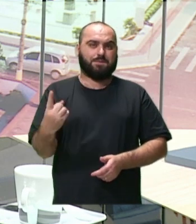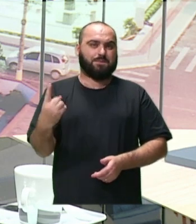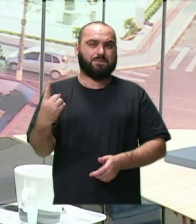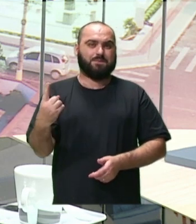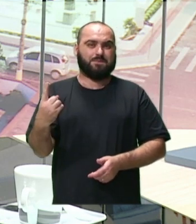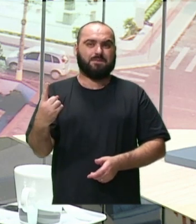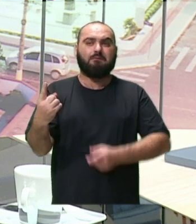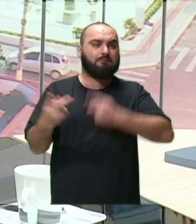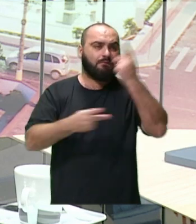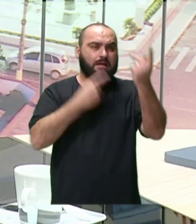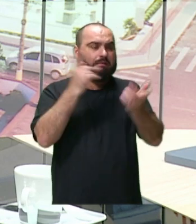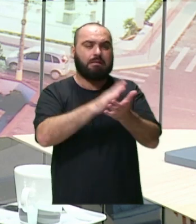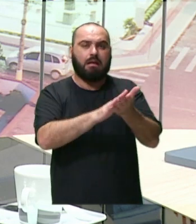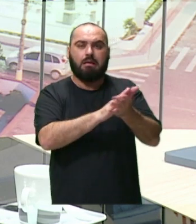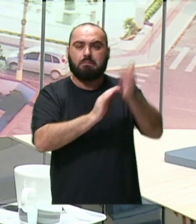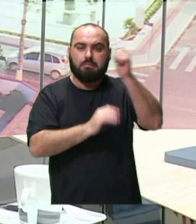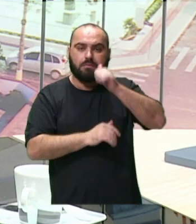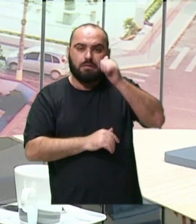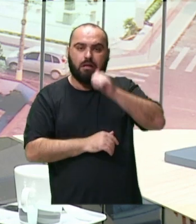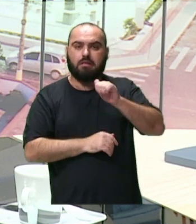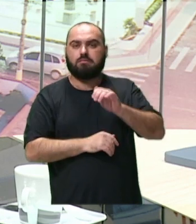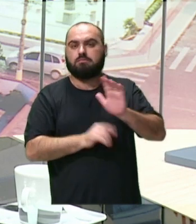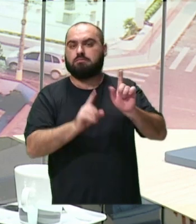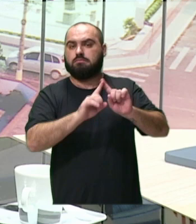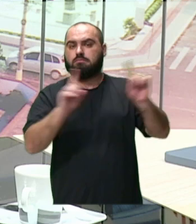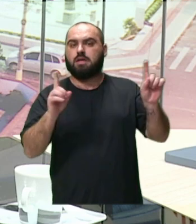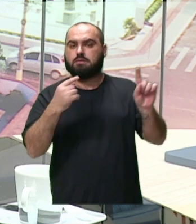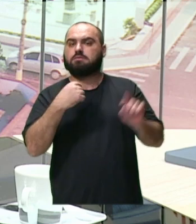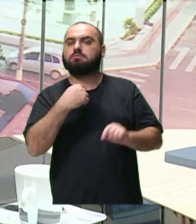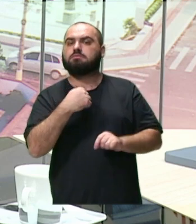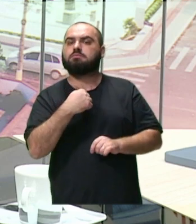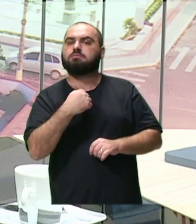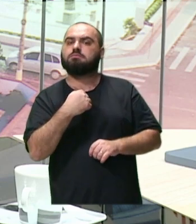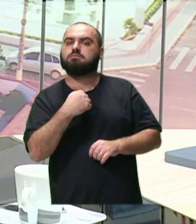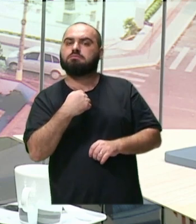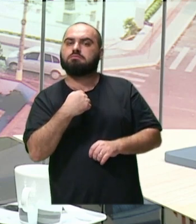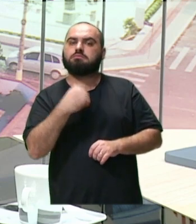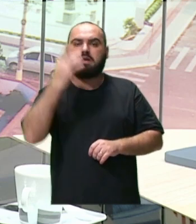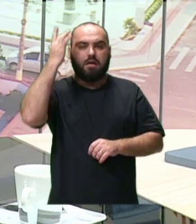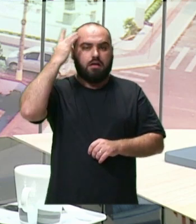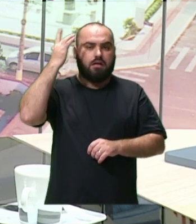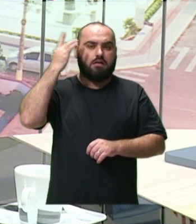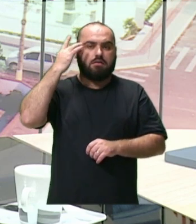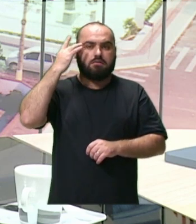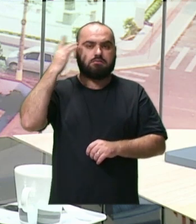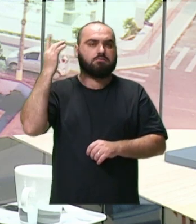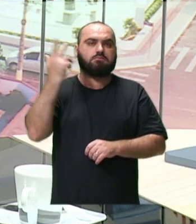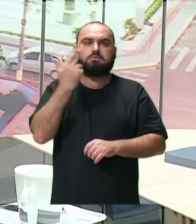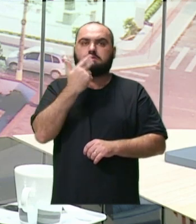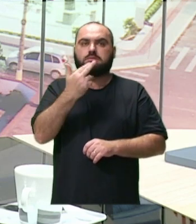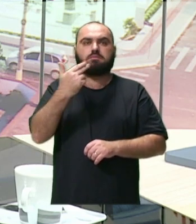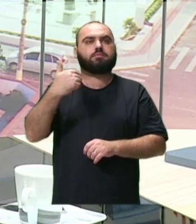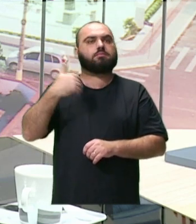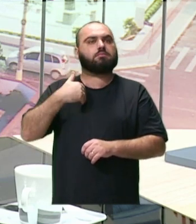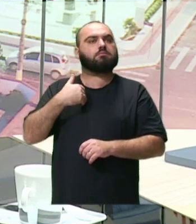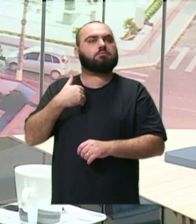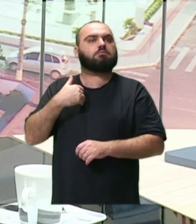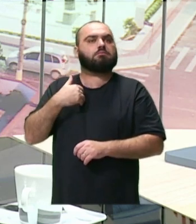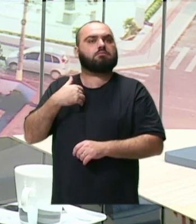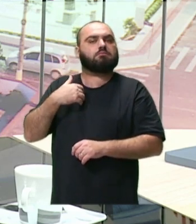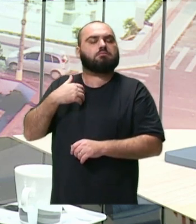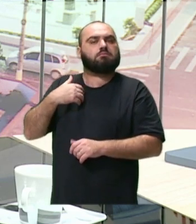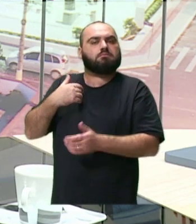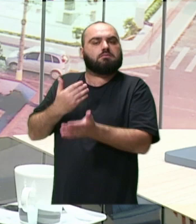tanto em mulher na política, isso era tão distante, mas eu talvez da forma que eu cresci, da forma que eu fui educada,